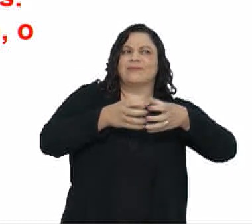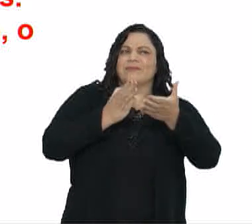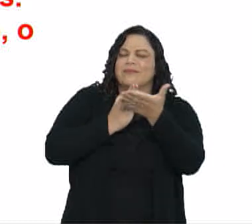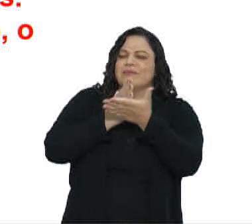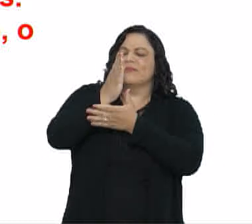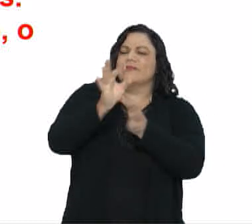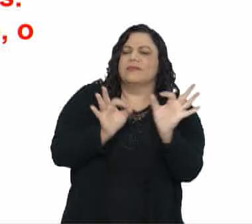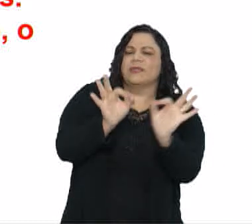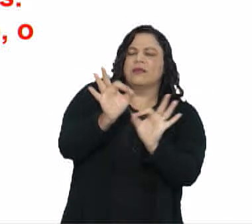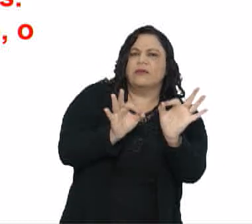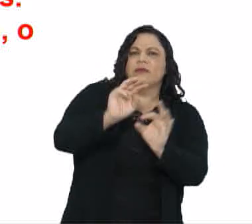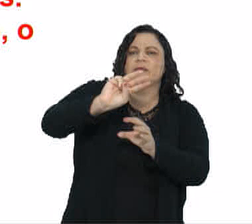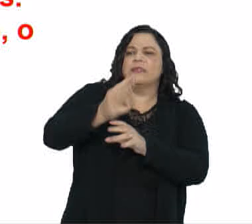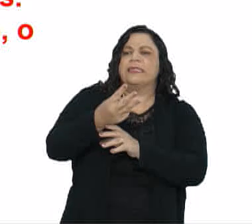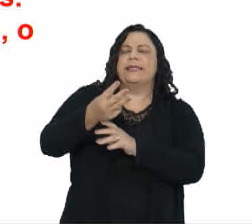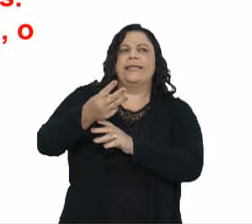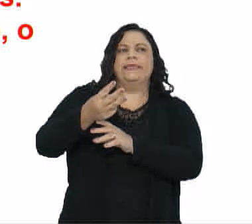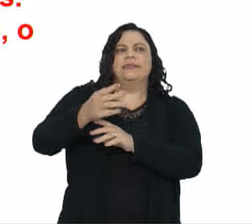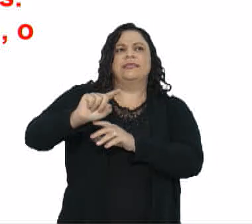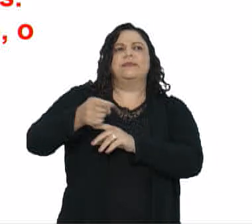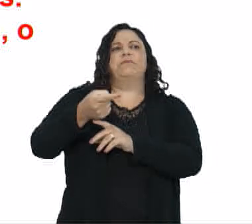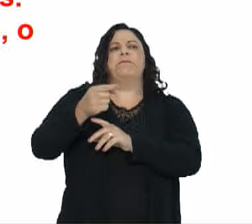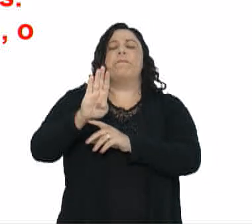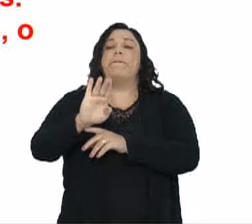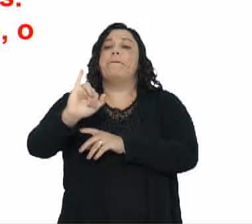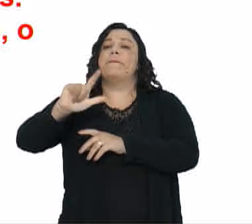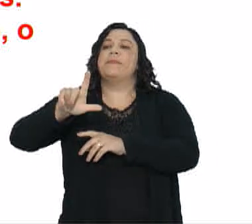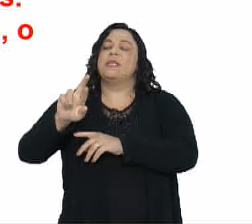cultura durante a pandemia. Gazeta do Povo,